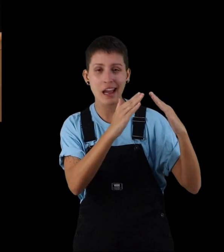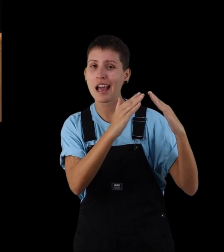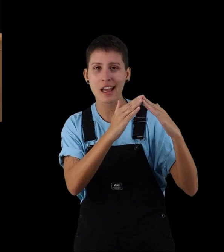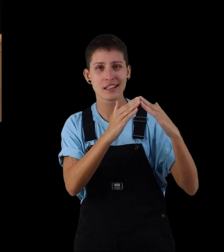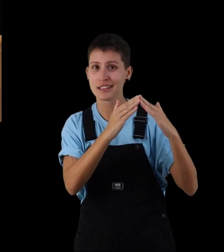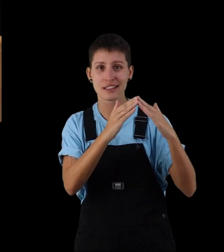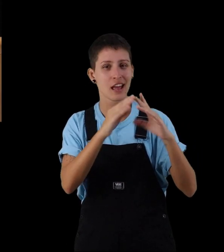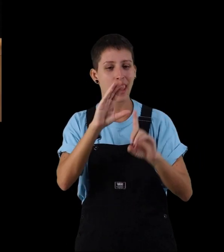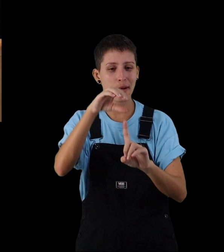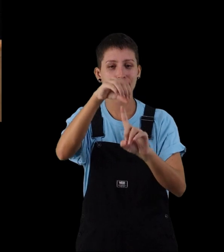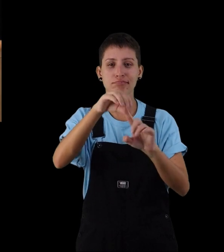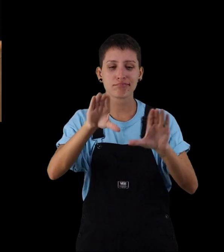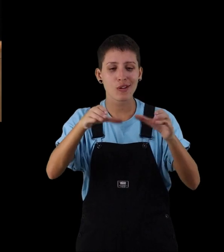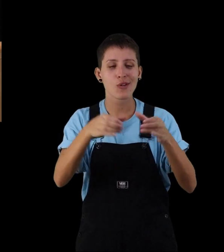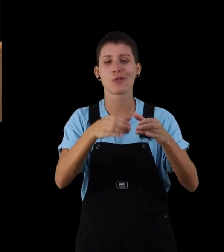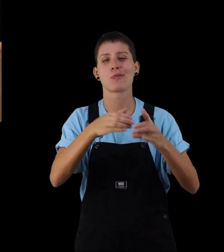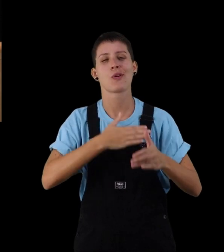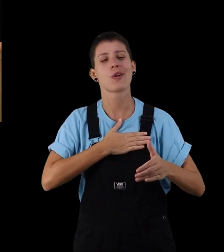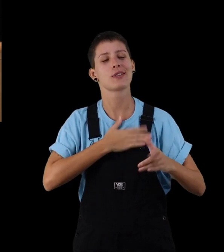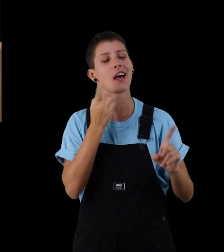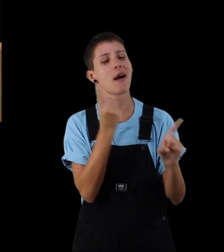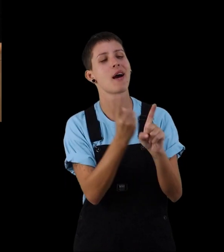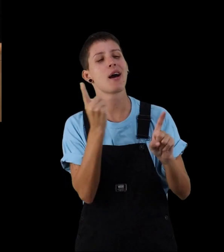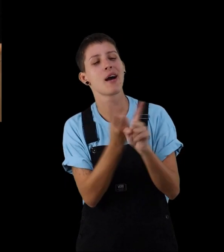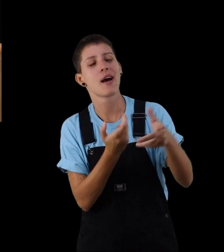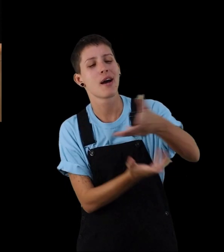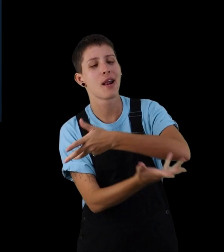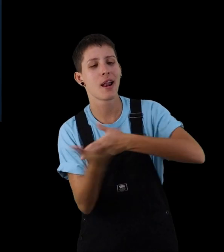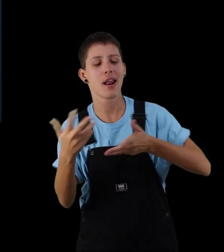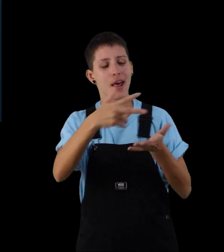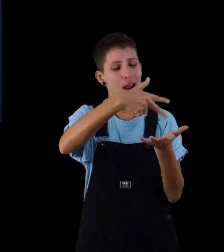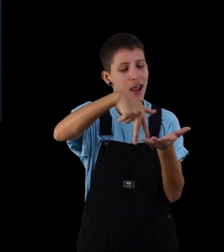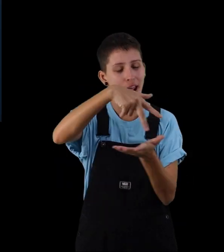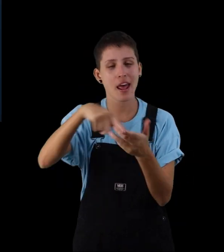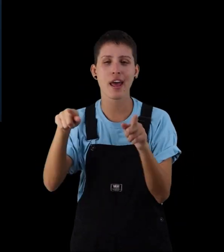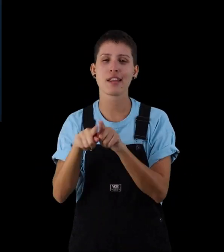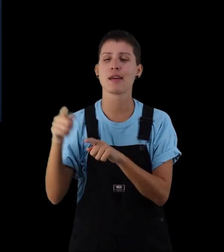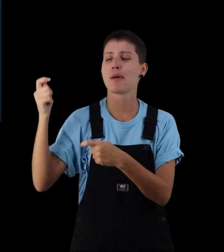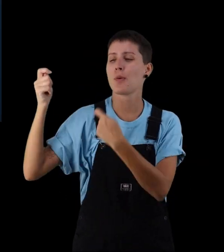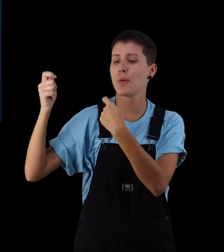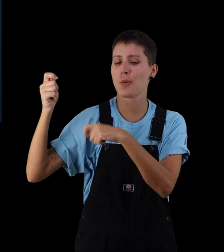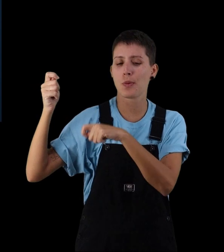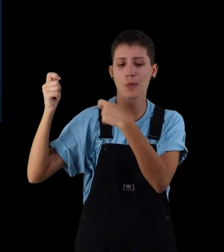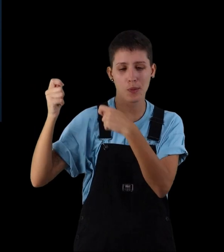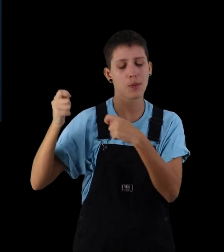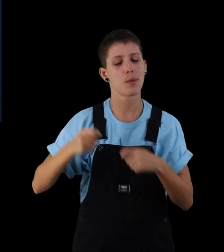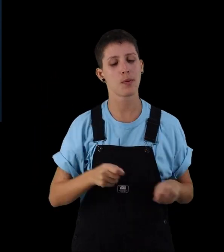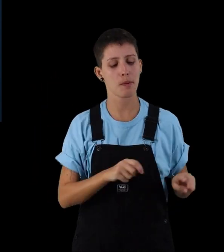do pai músico era ponto final do grupo de boêmios, entre valsas e